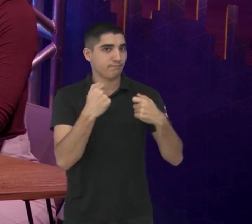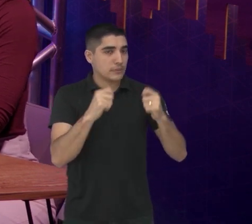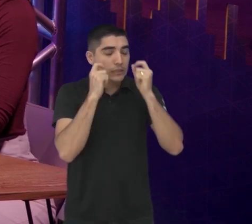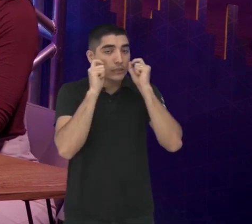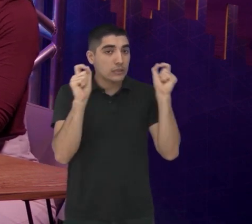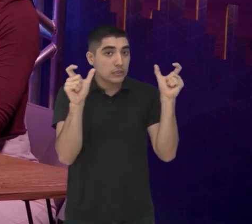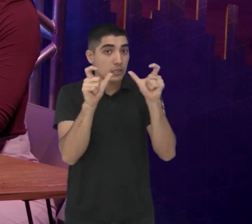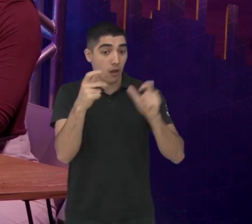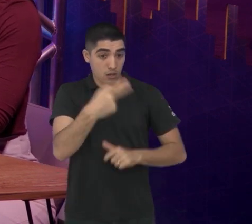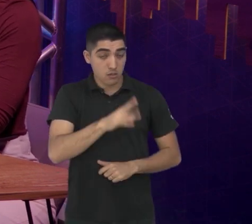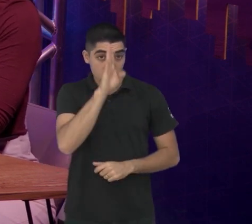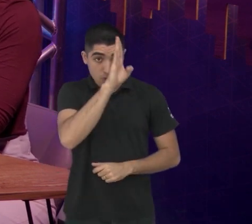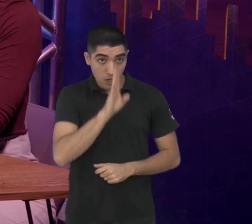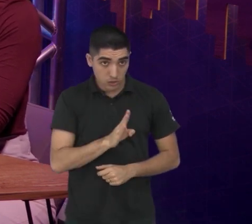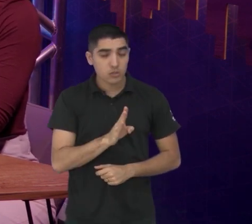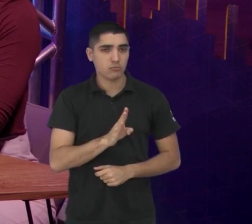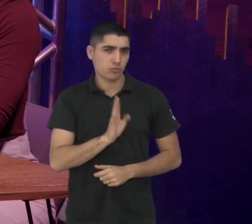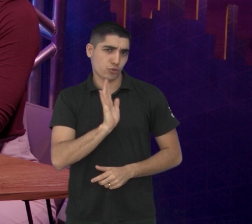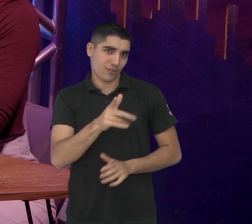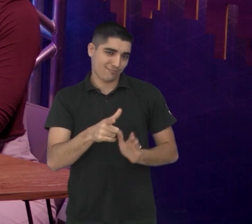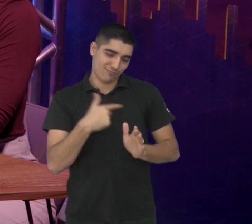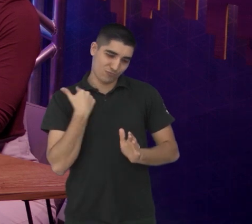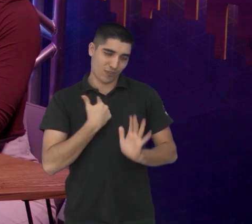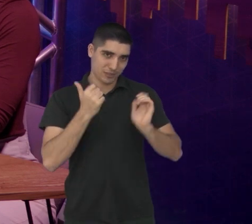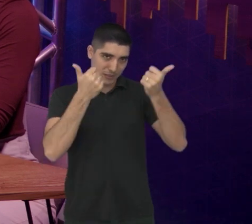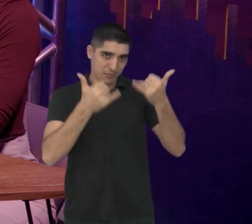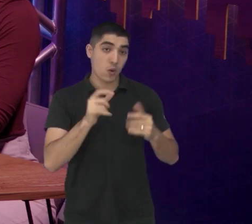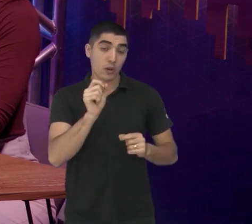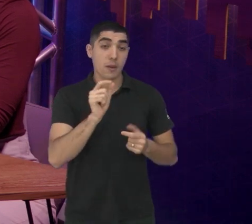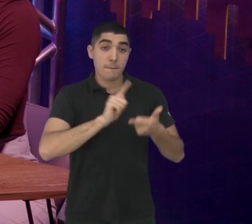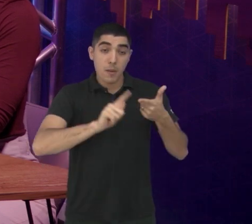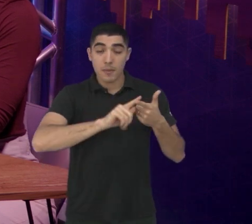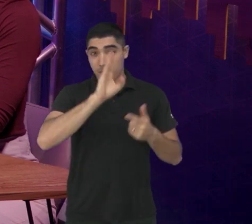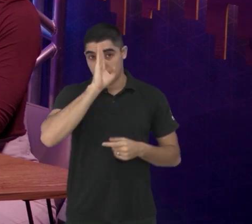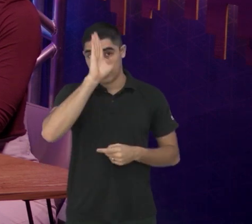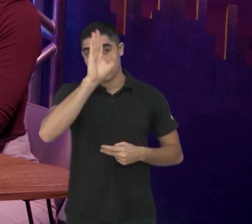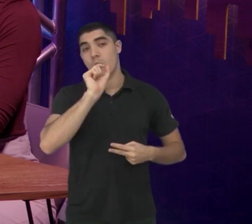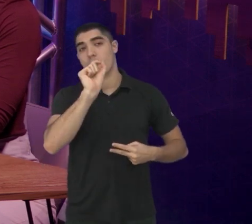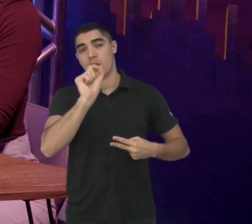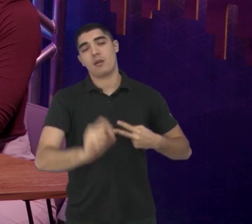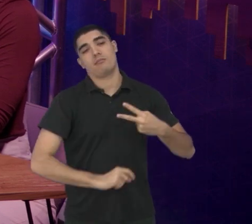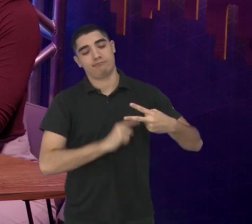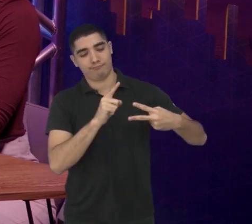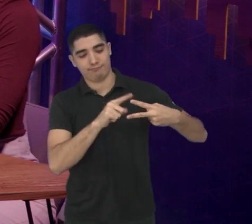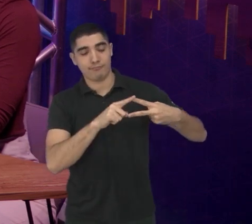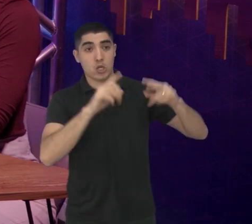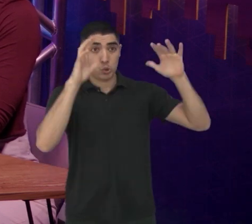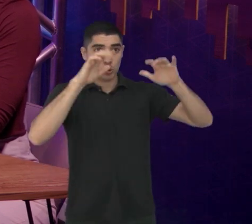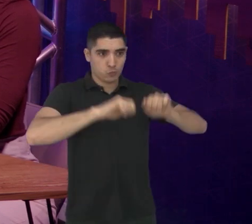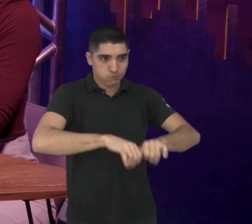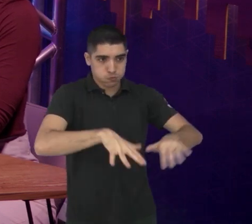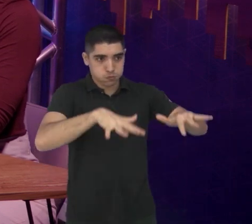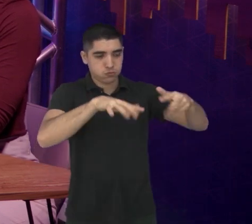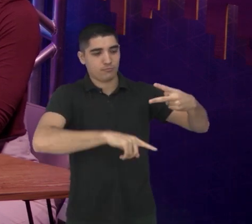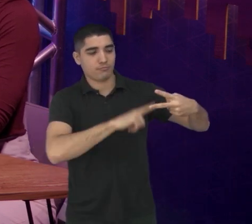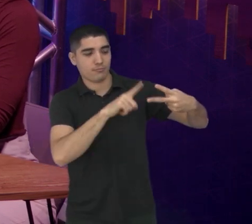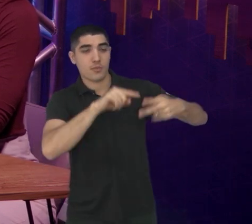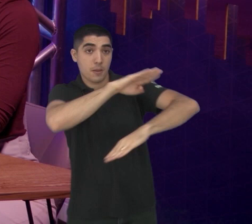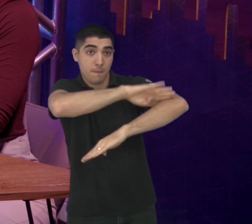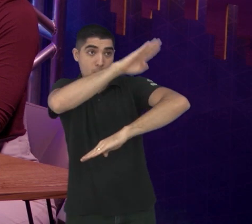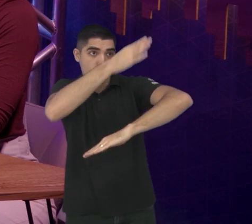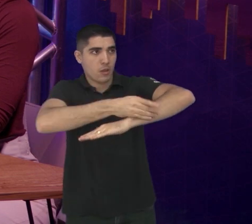alguns sinais de alerta, né? Aqui no Brasil, então, como a gente bem disse, os maiores problemas estão relacionados a enchentes